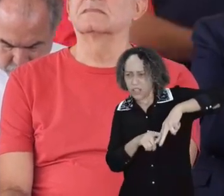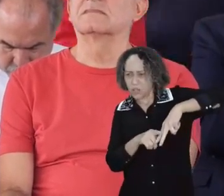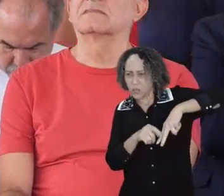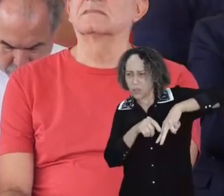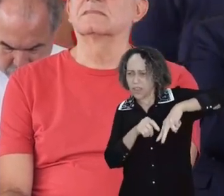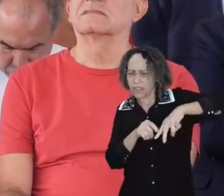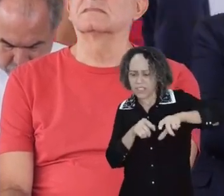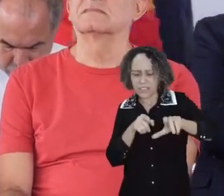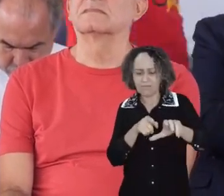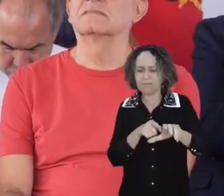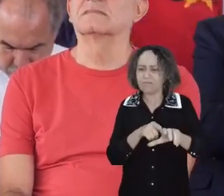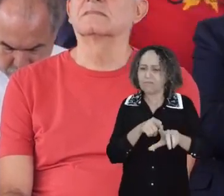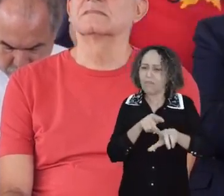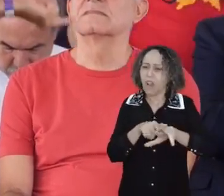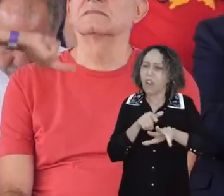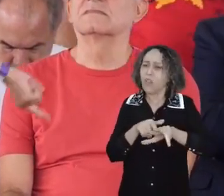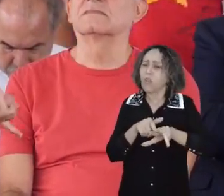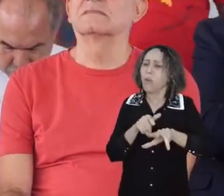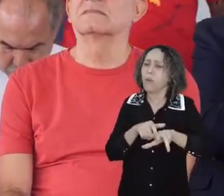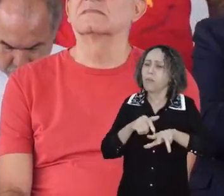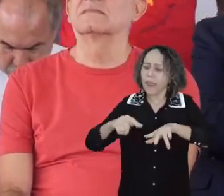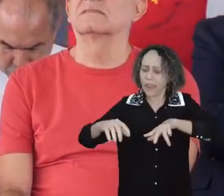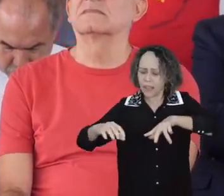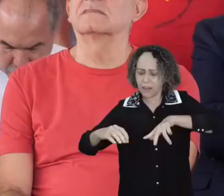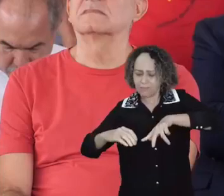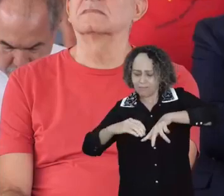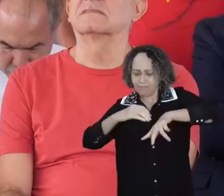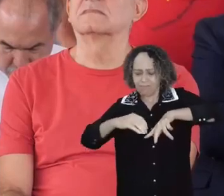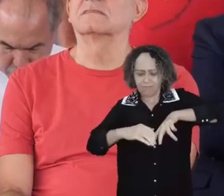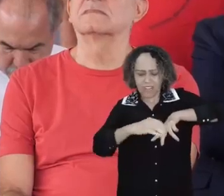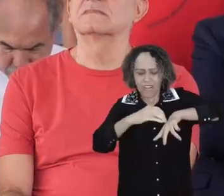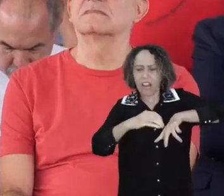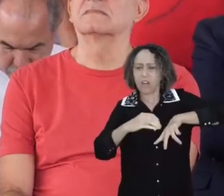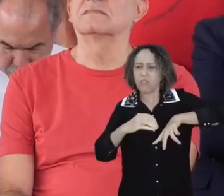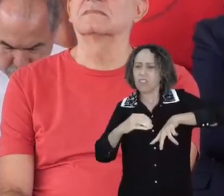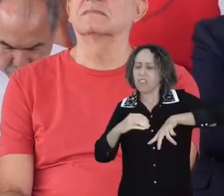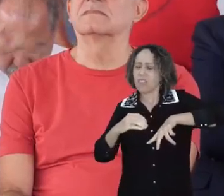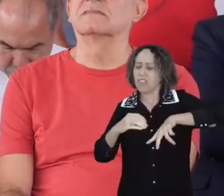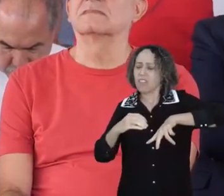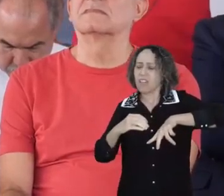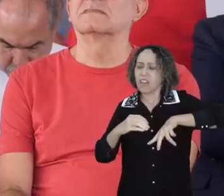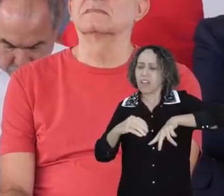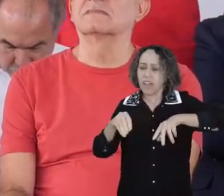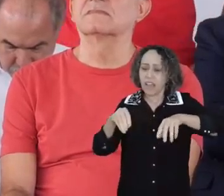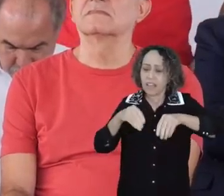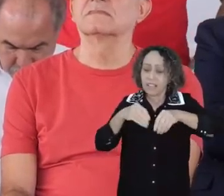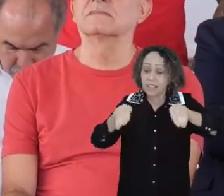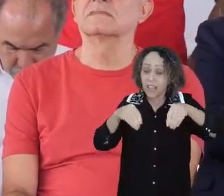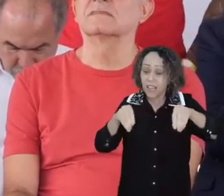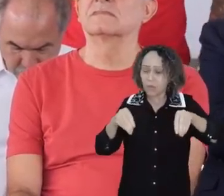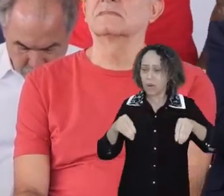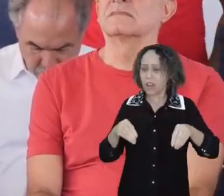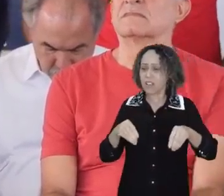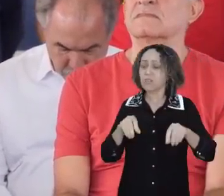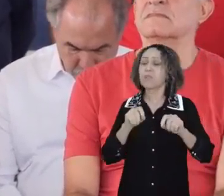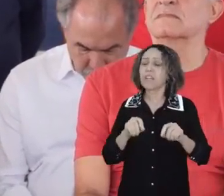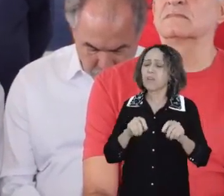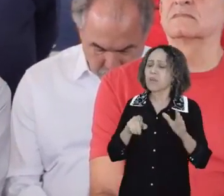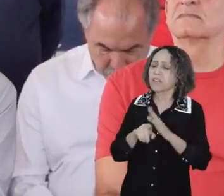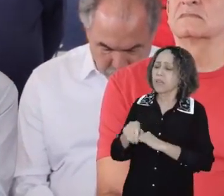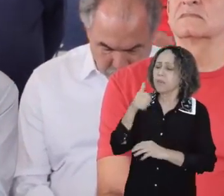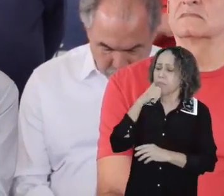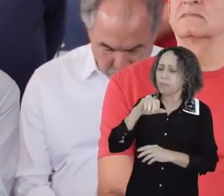humilhado, seja para não estar sujo com esgoto, com a poeira ou com o barro, eu